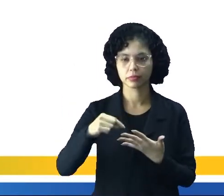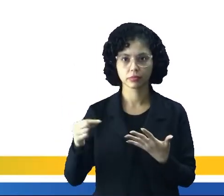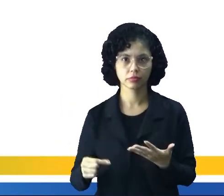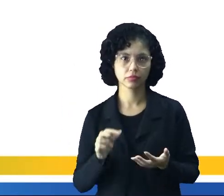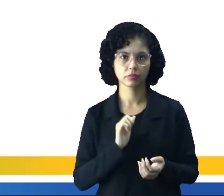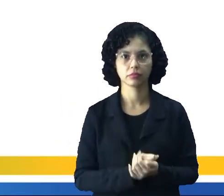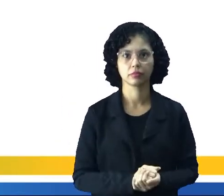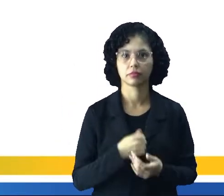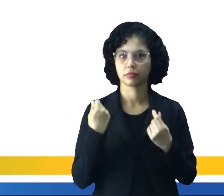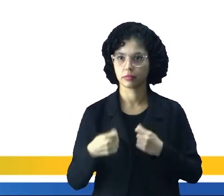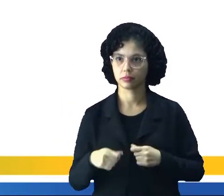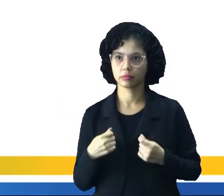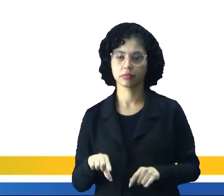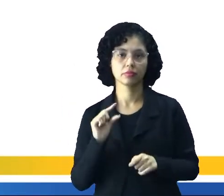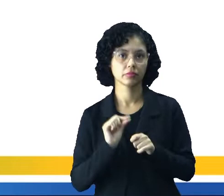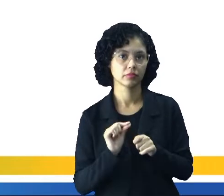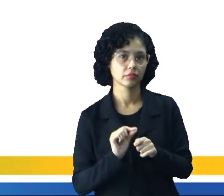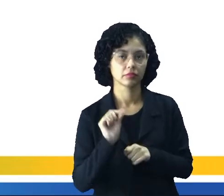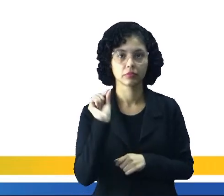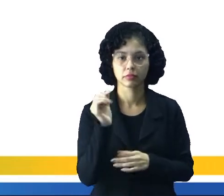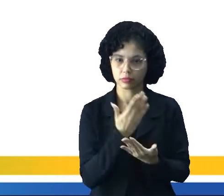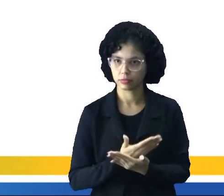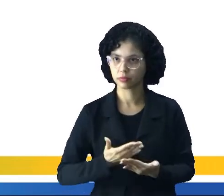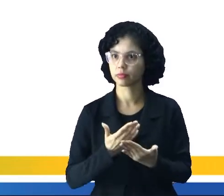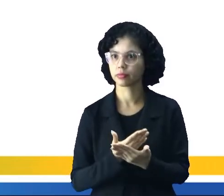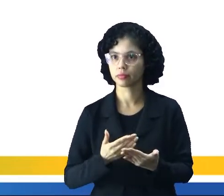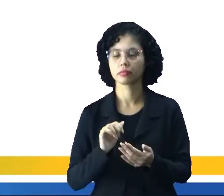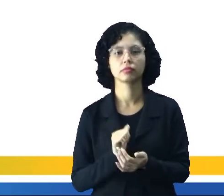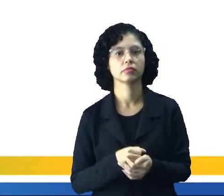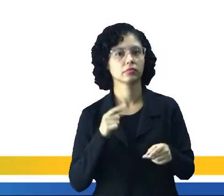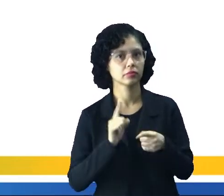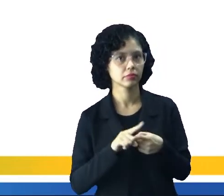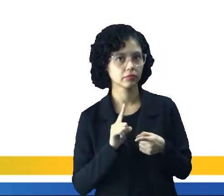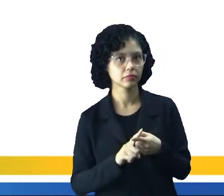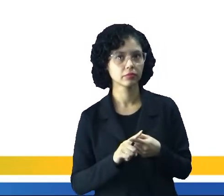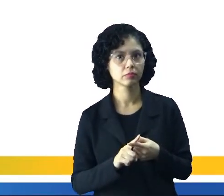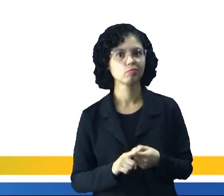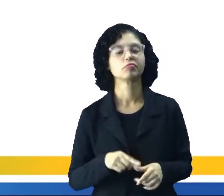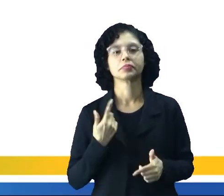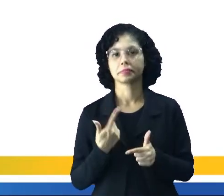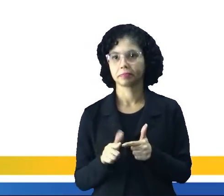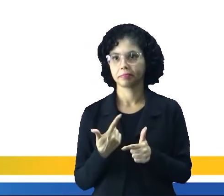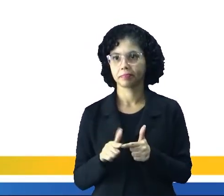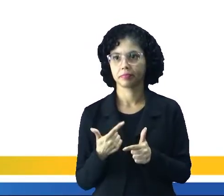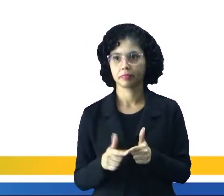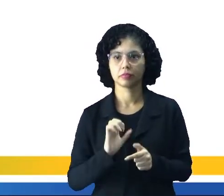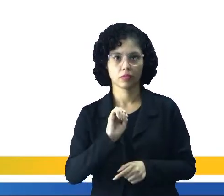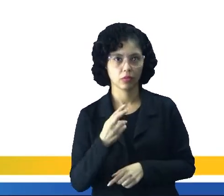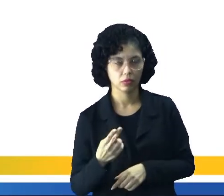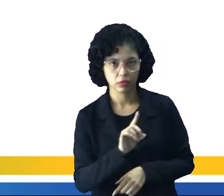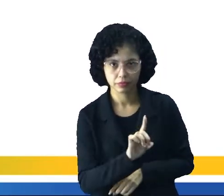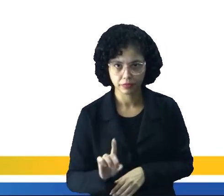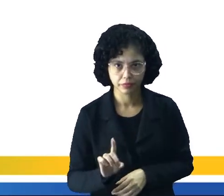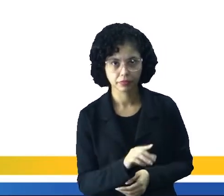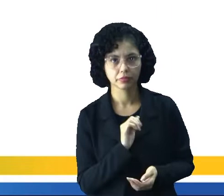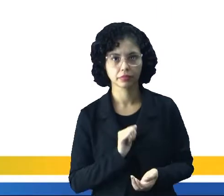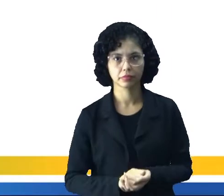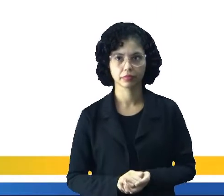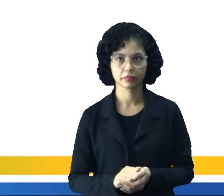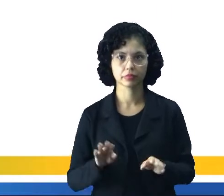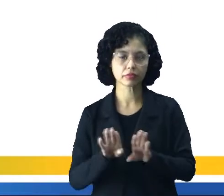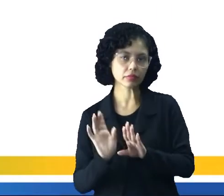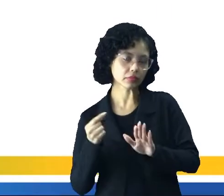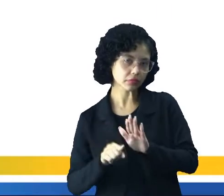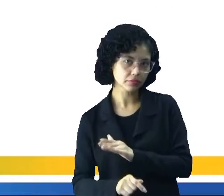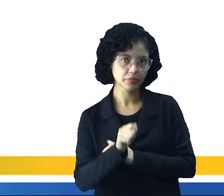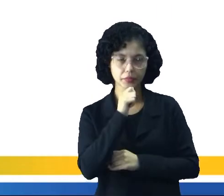coesivos deve ser feita com muito cuidado, pois essa repetição pode prejudicar ou não a articulação dos argumentos